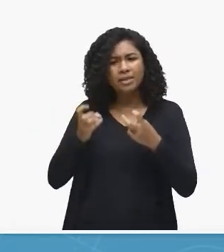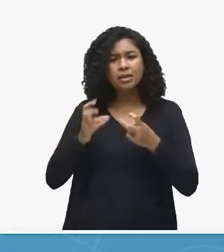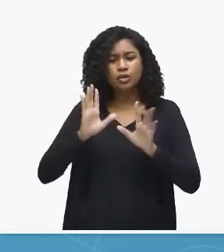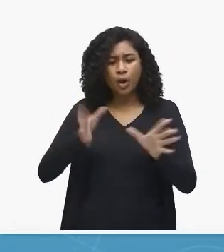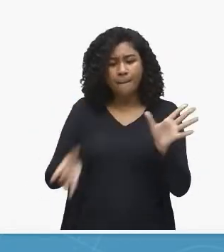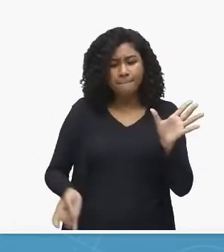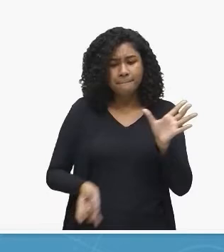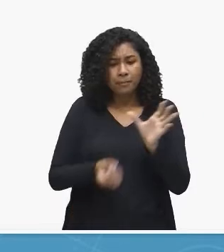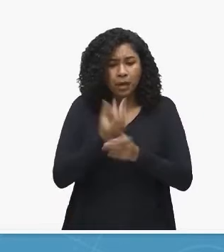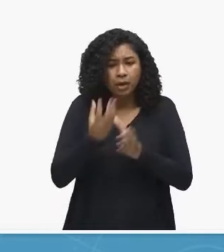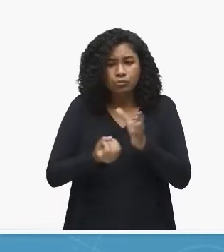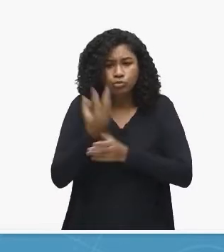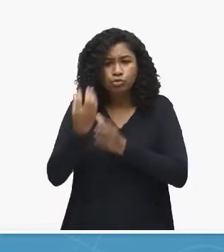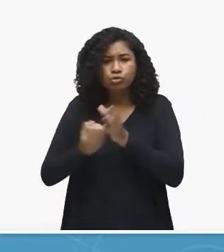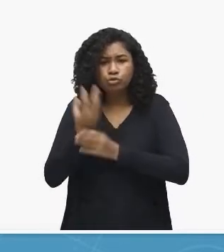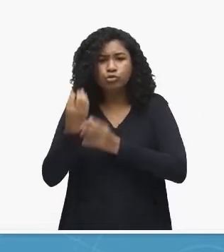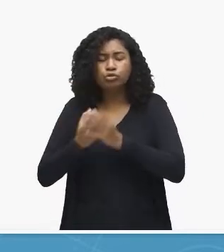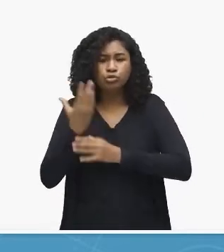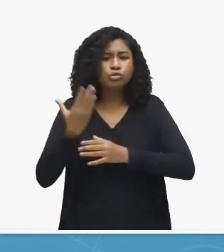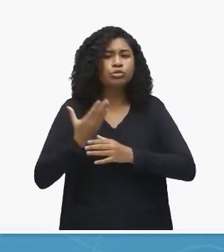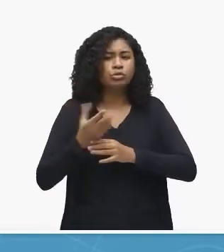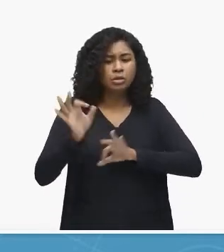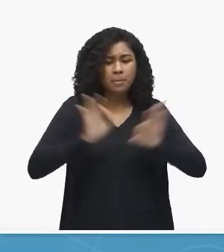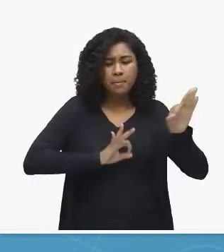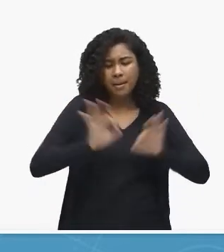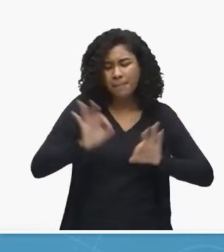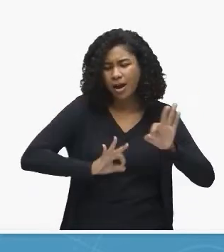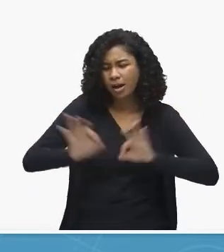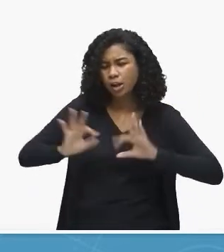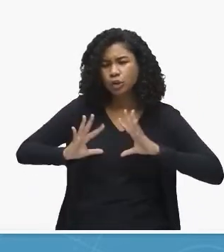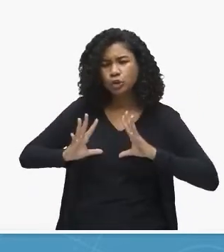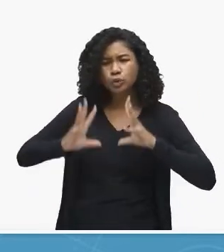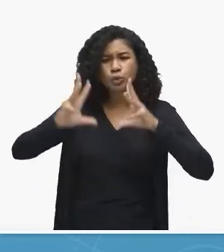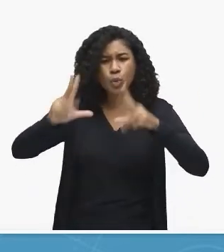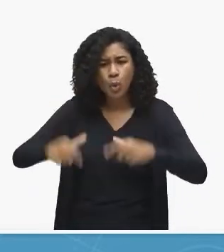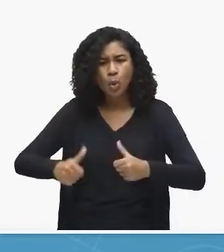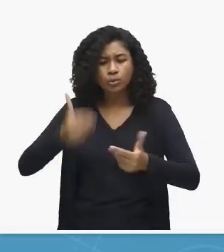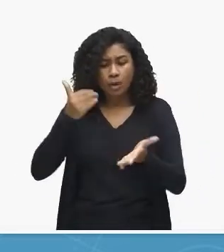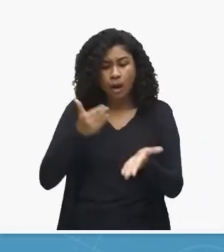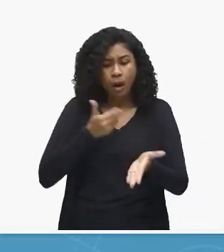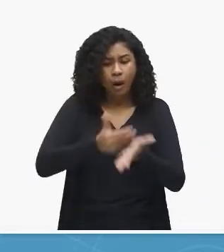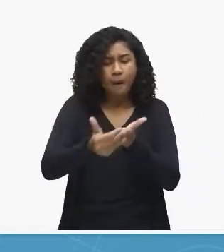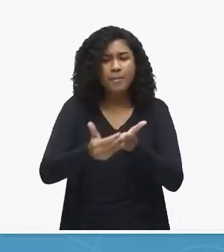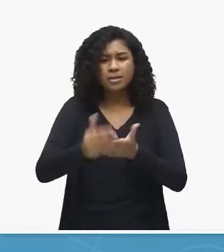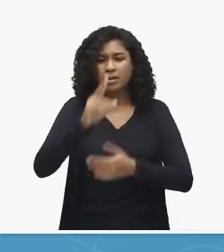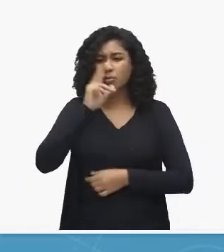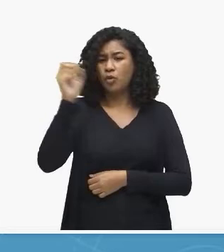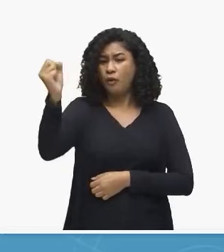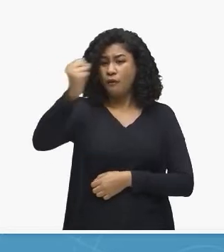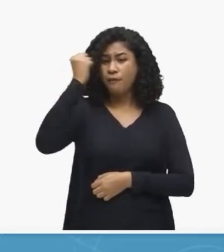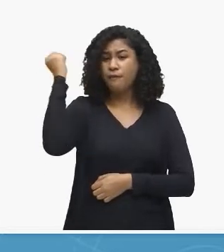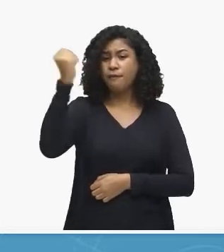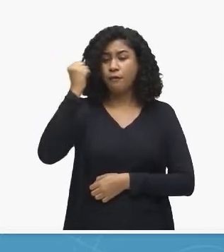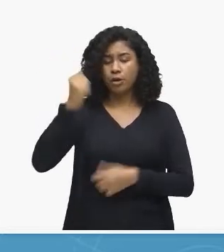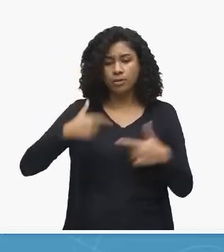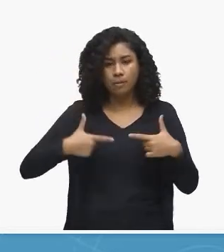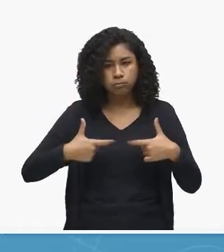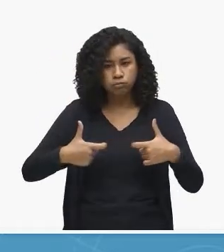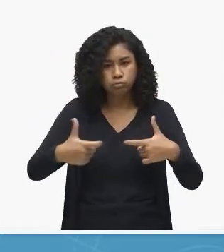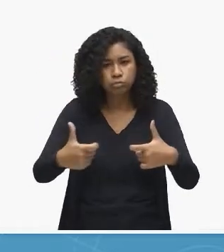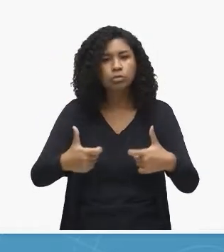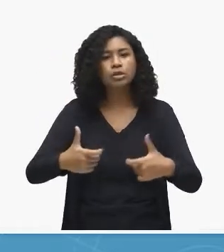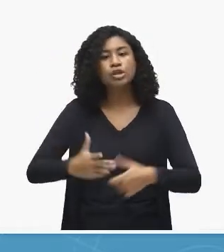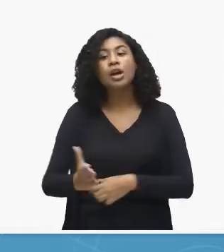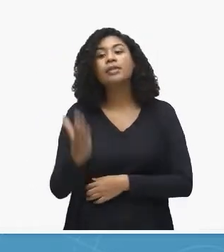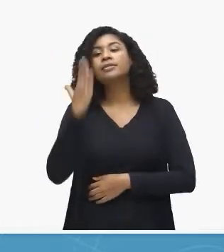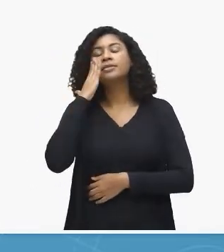se preparando, fazendo esse momento aí, né, de preparar o seu poderio bélico, a gente já sabe que estão ali